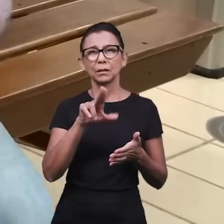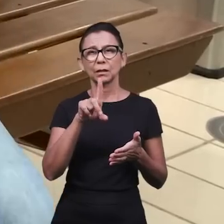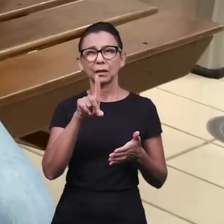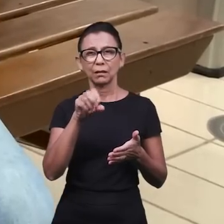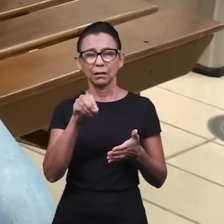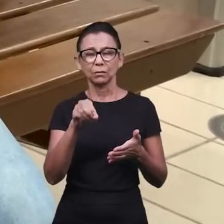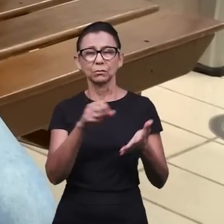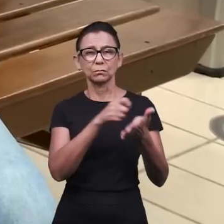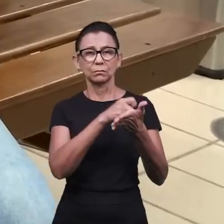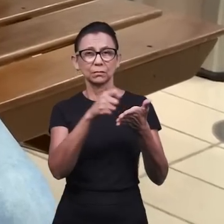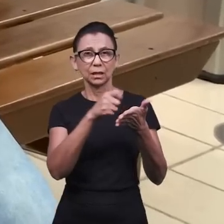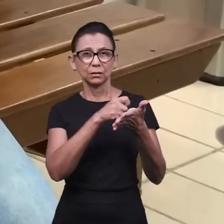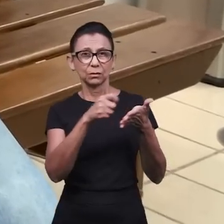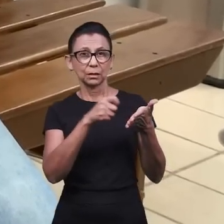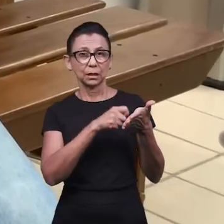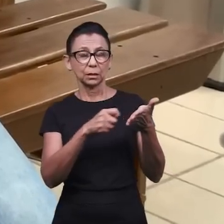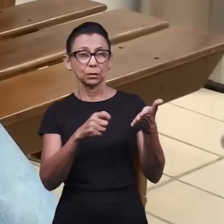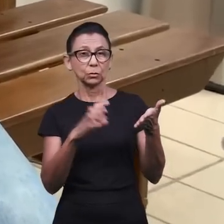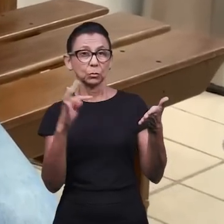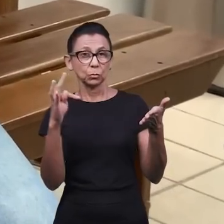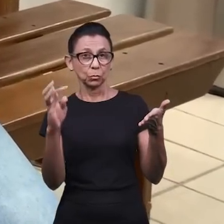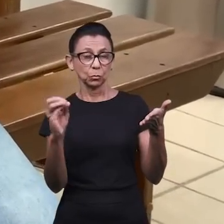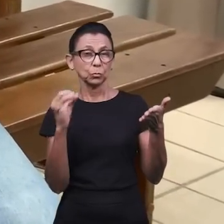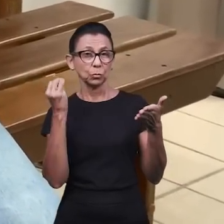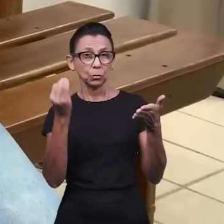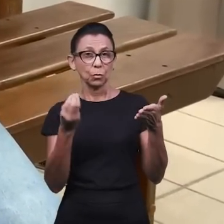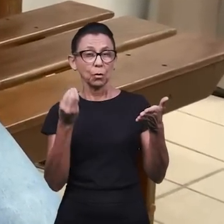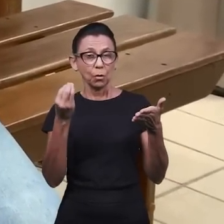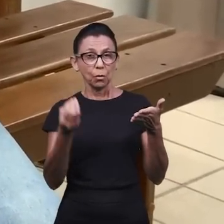eles começaram a medir o crânio, medir todo